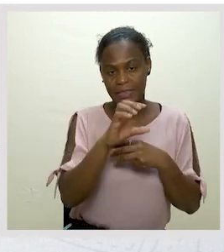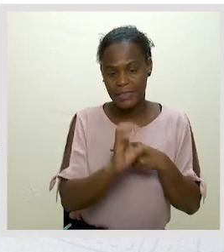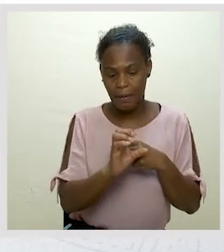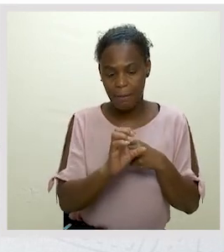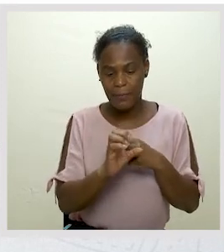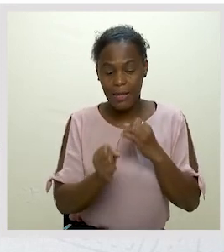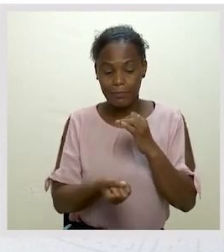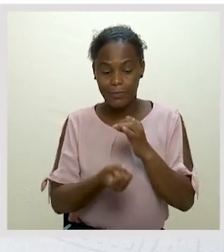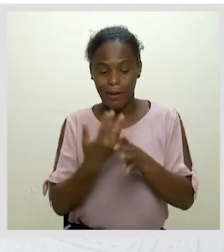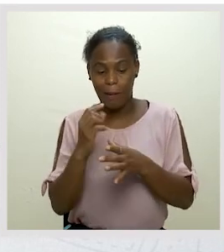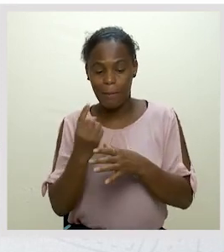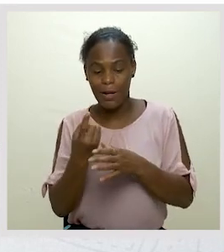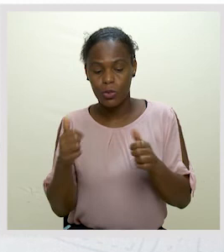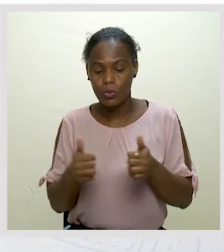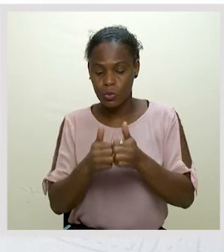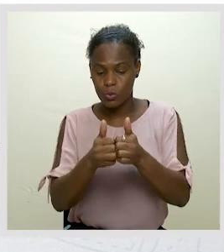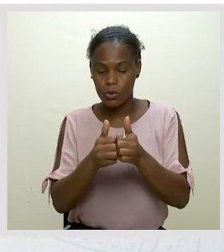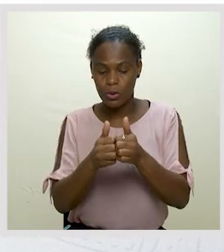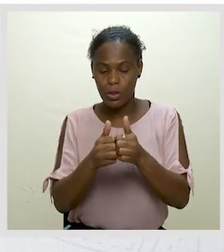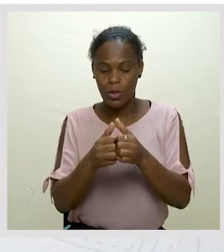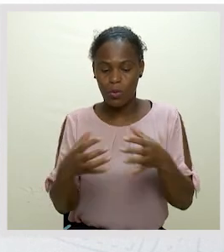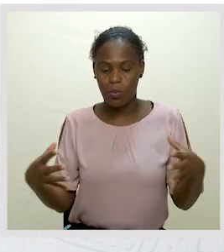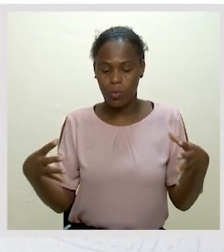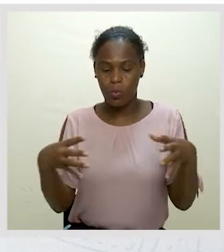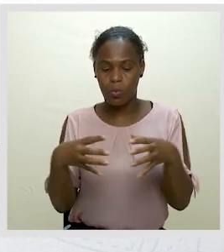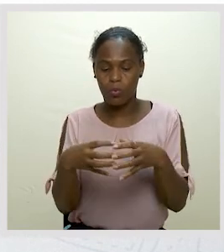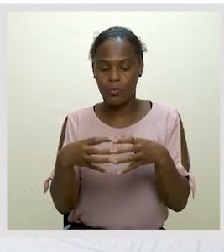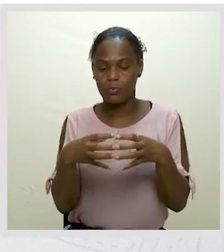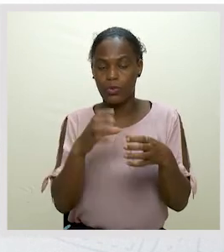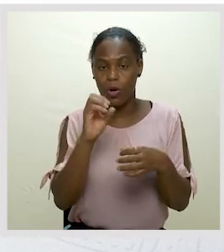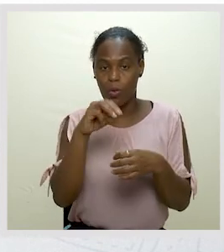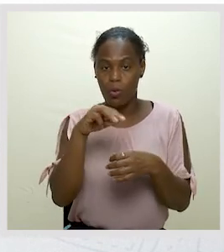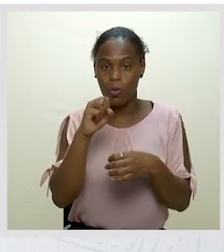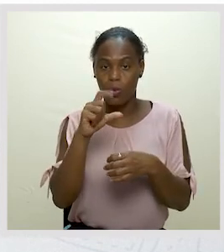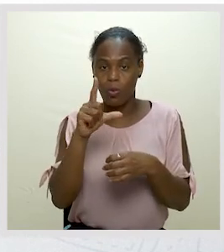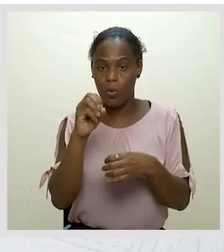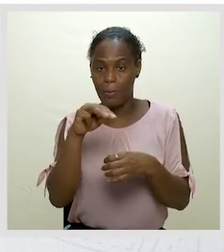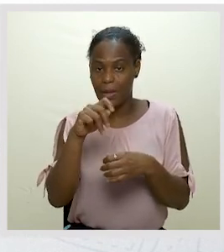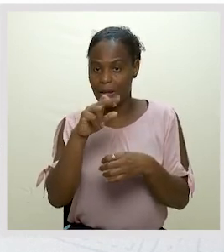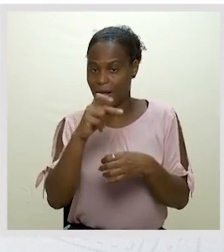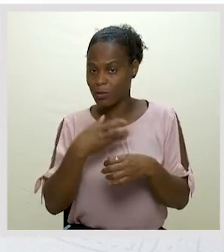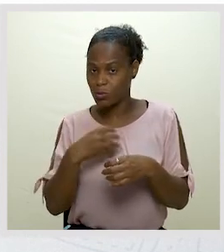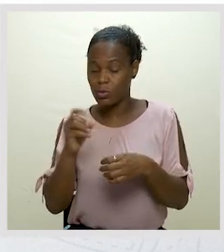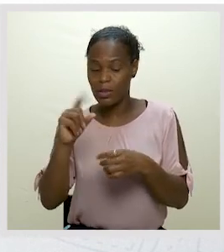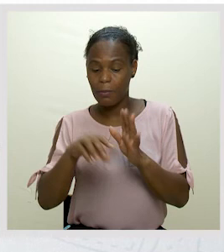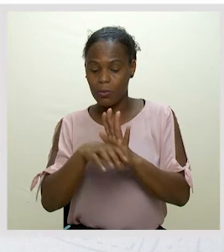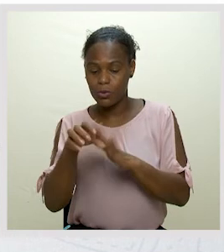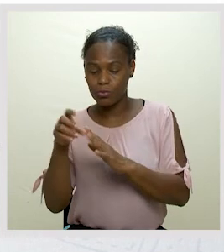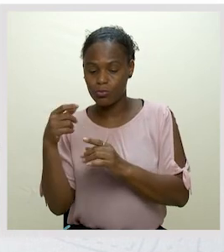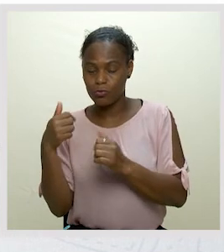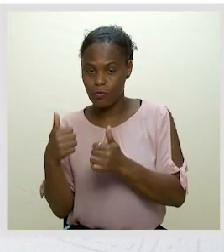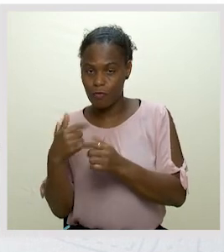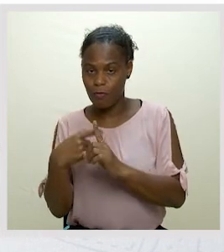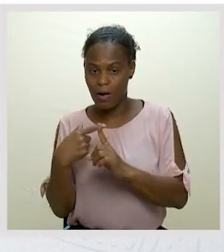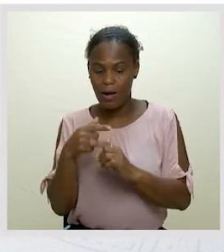linha C, gerados pela junção de conglomerados e condições favoráveis; a